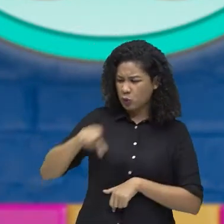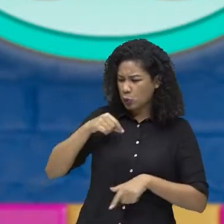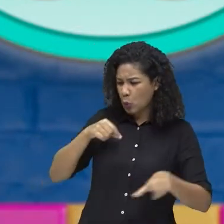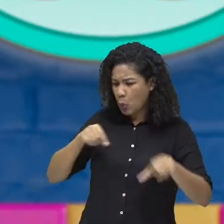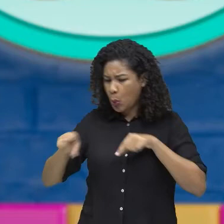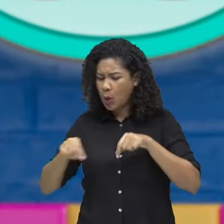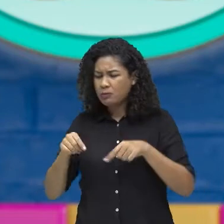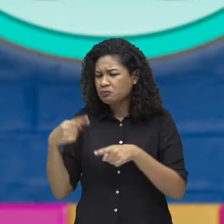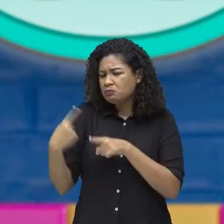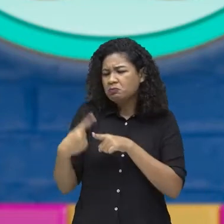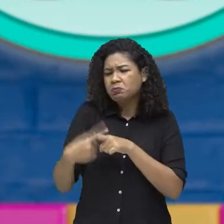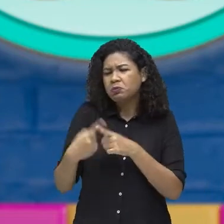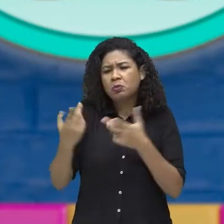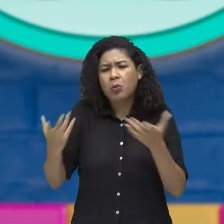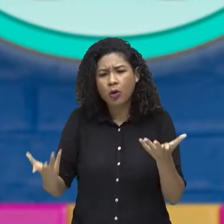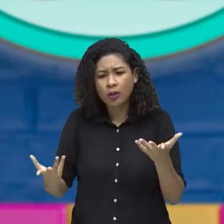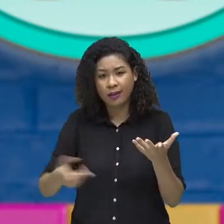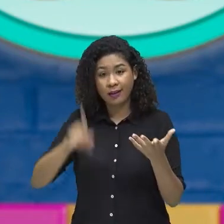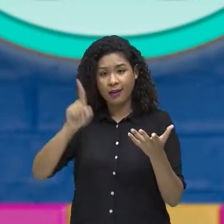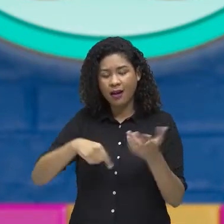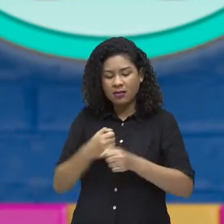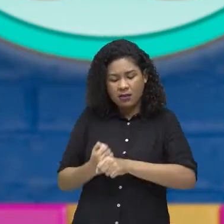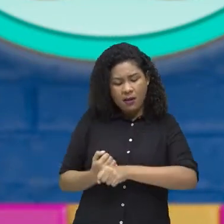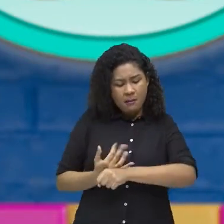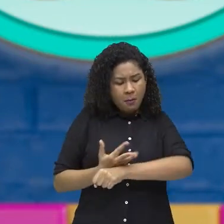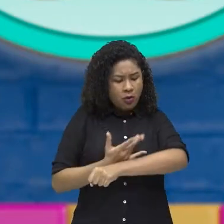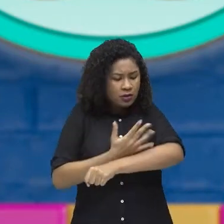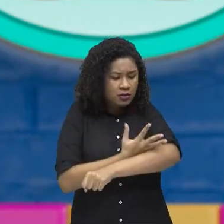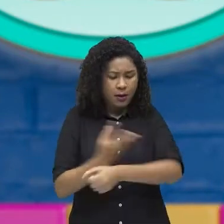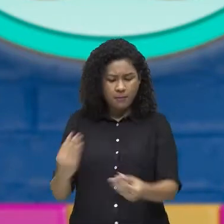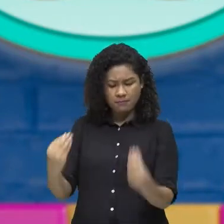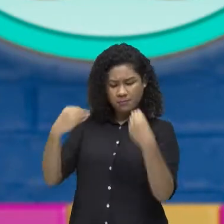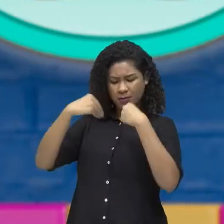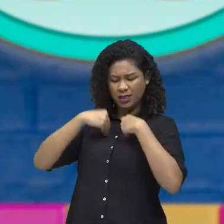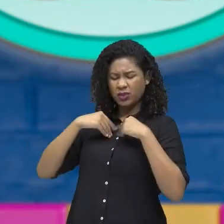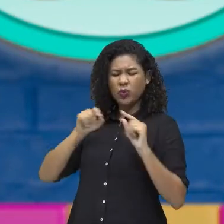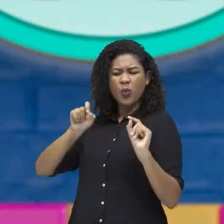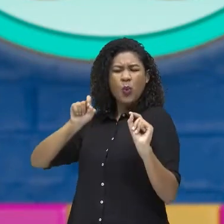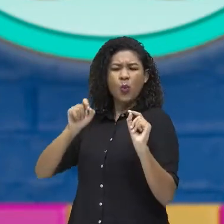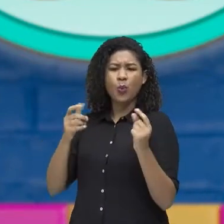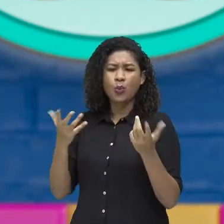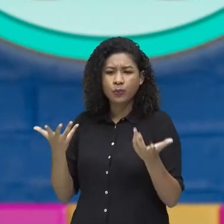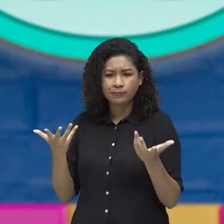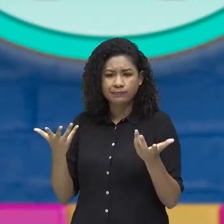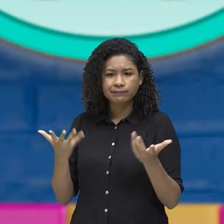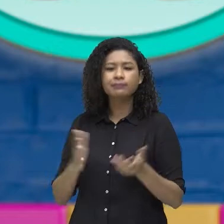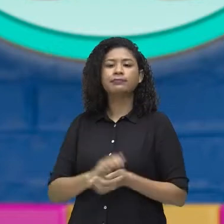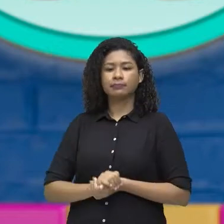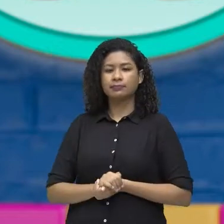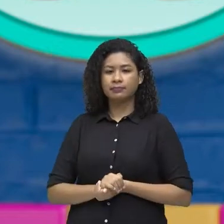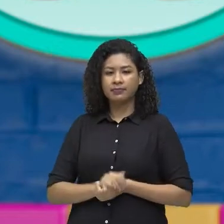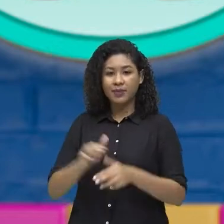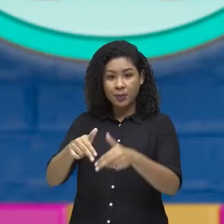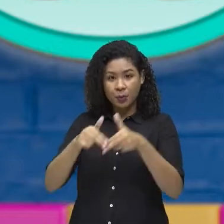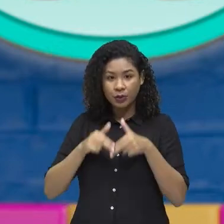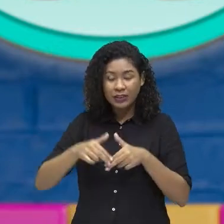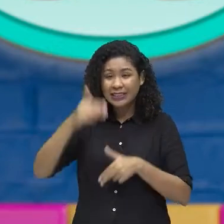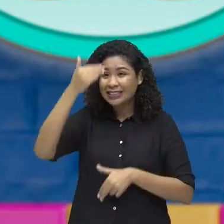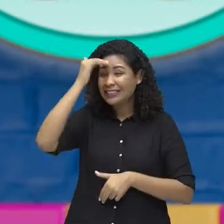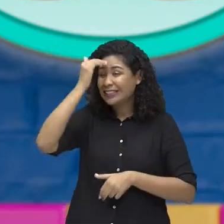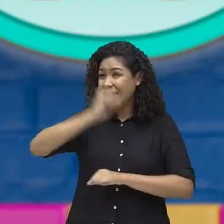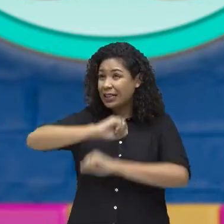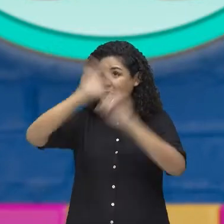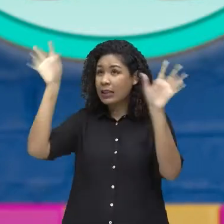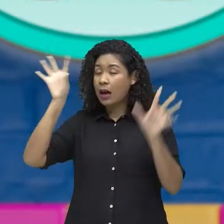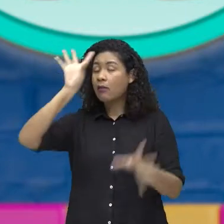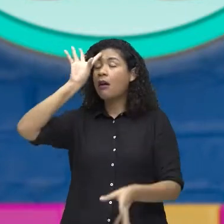outra forma, quais são essas emoções, o que elas desencadeiam em mim. Então, a princípio, compreender isso que eu estou sentindo de fato